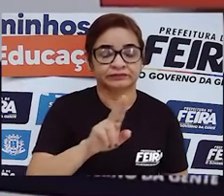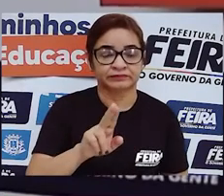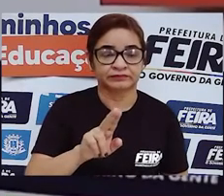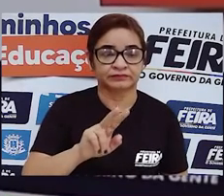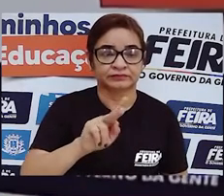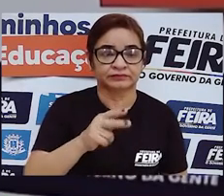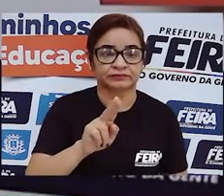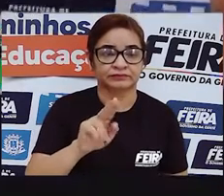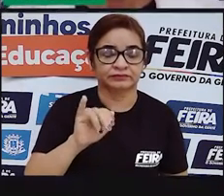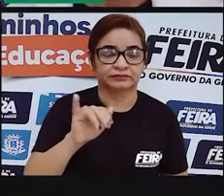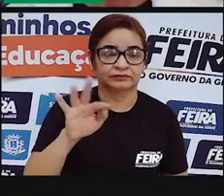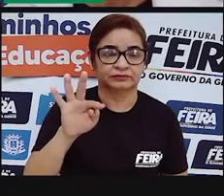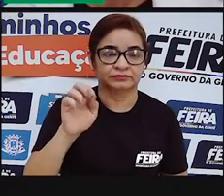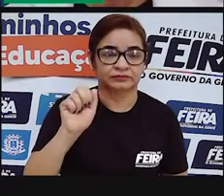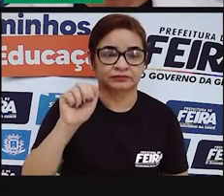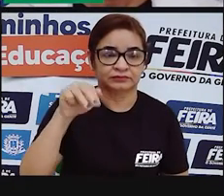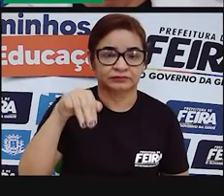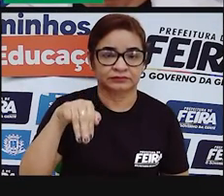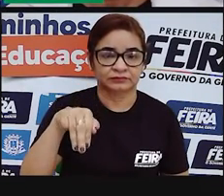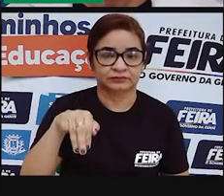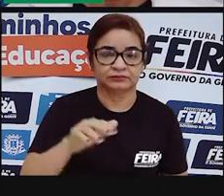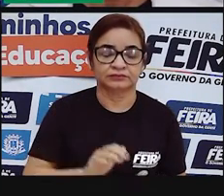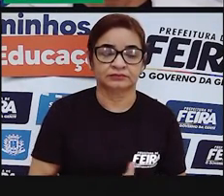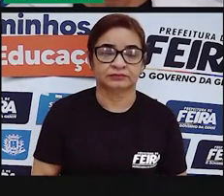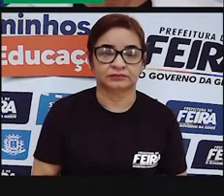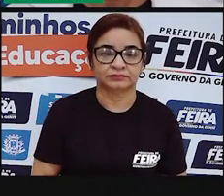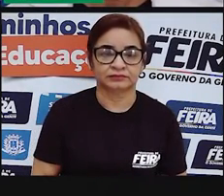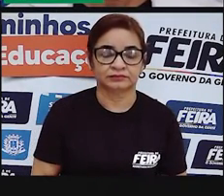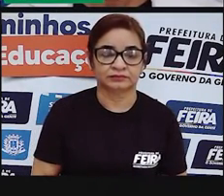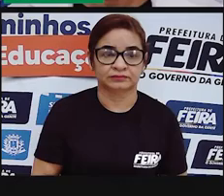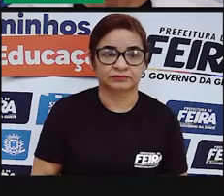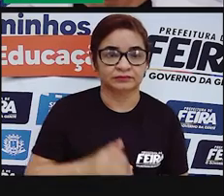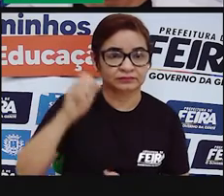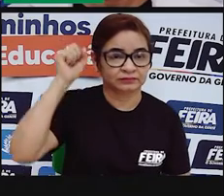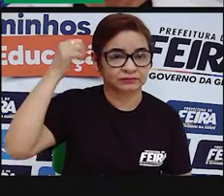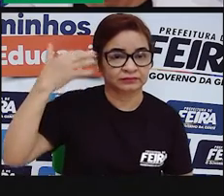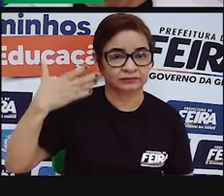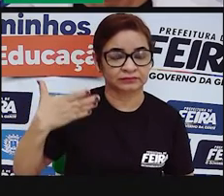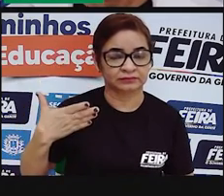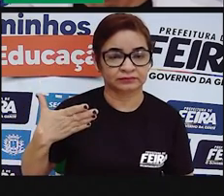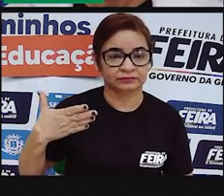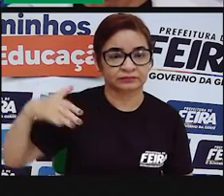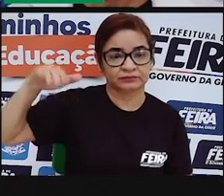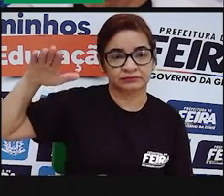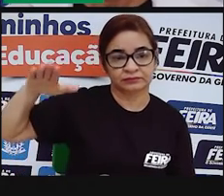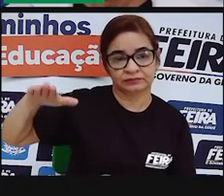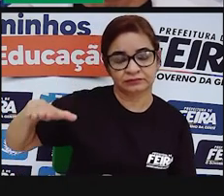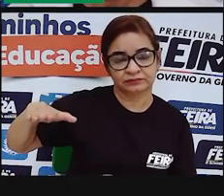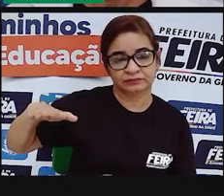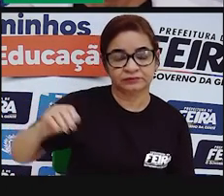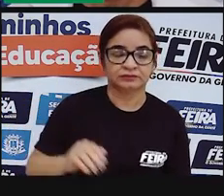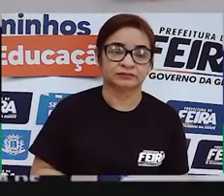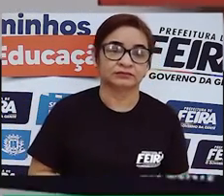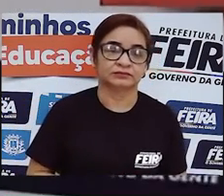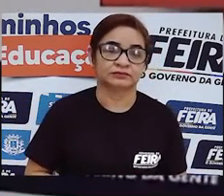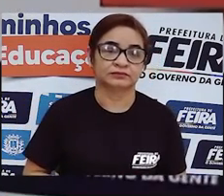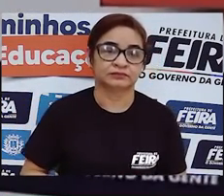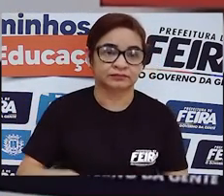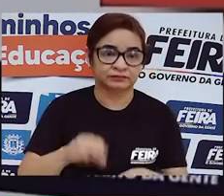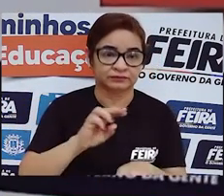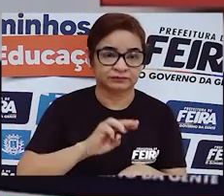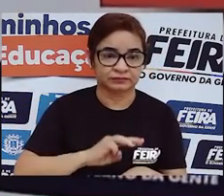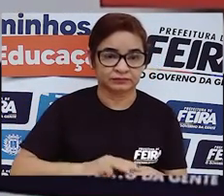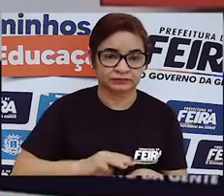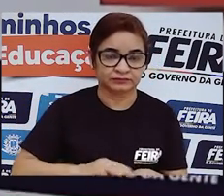Covid-19. Como eu já disse, meu nome é Ethan. Quanto à minha aparência, eu sou uma pessoa de baixa